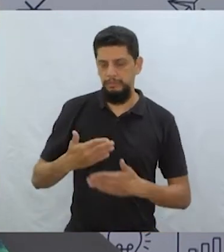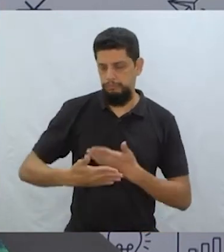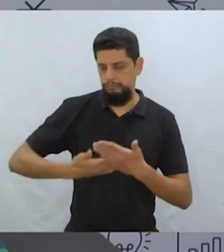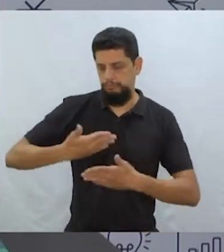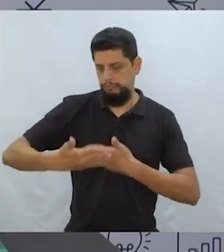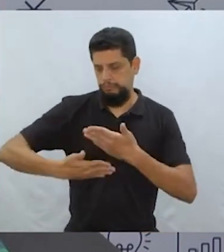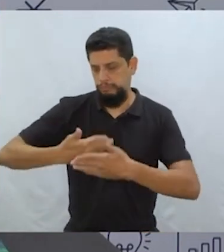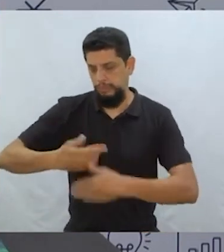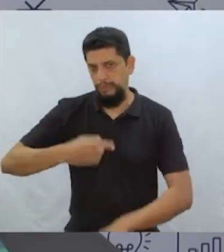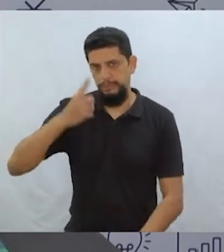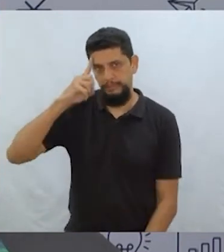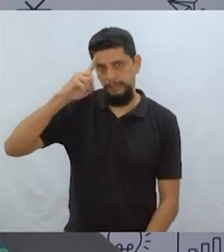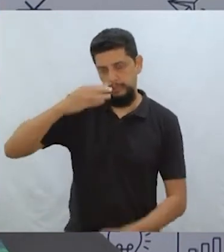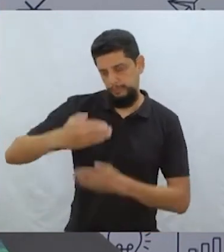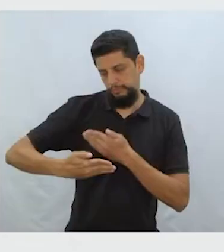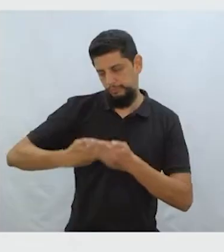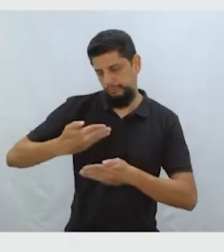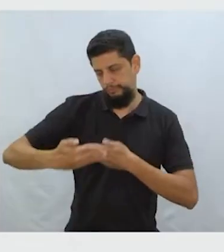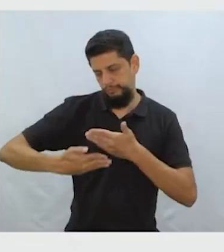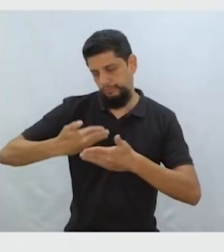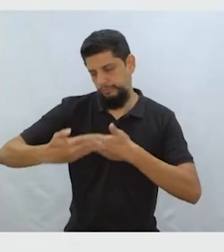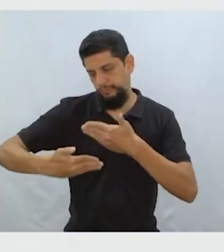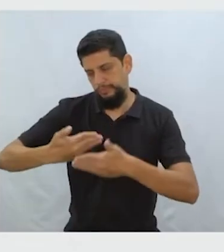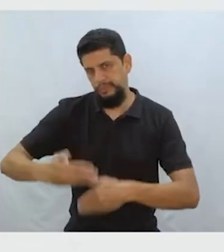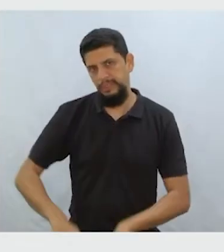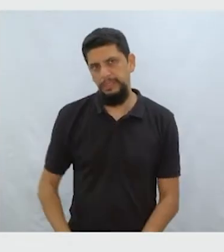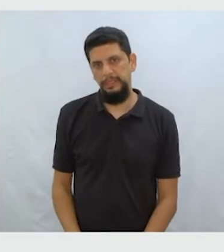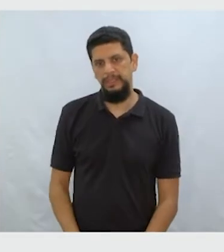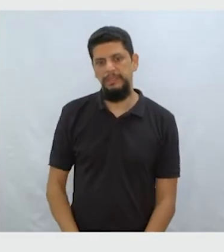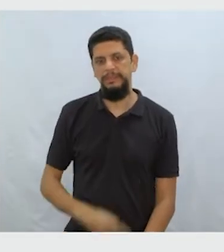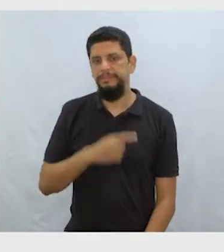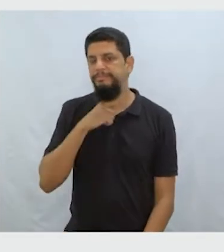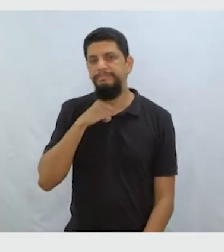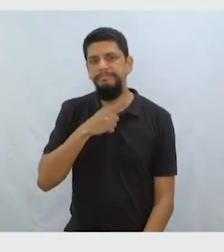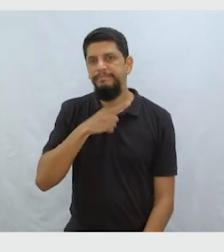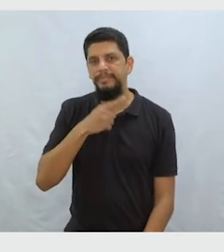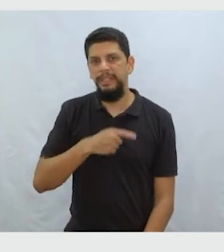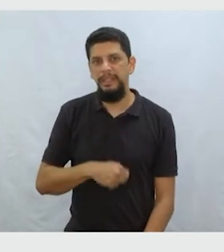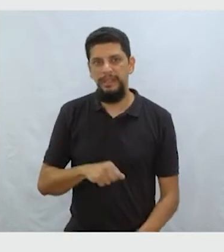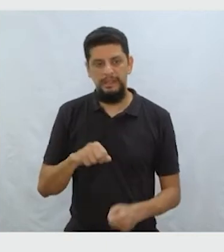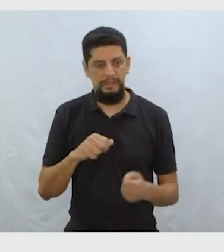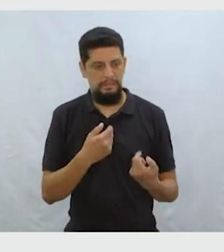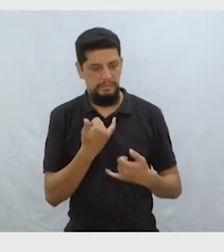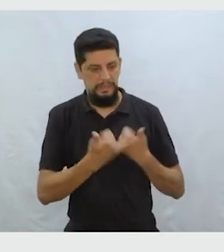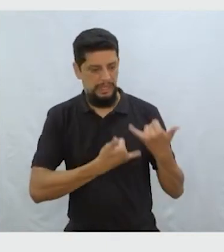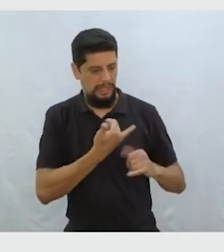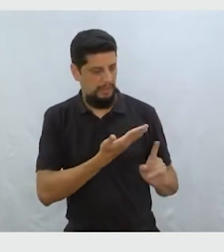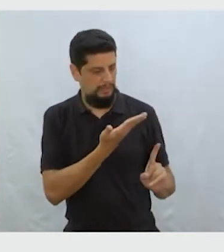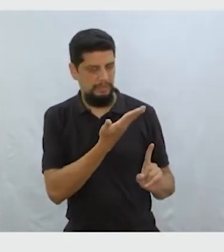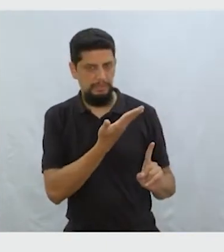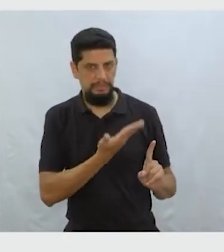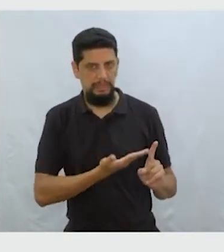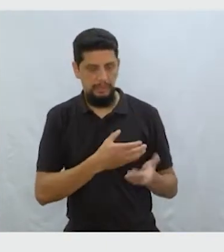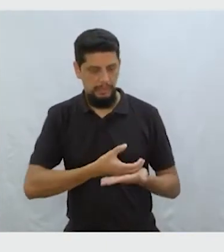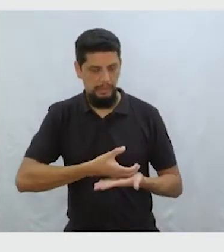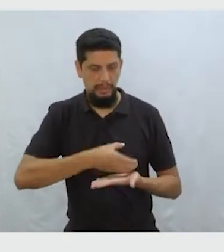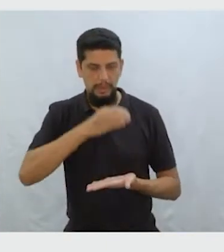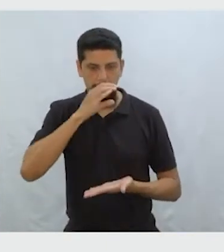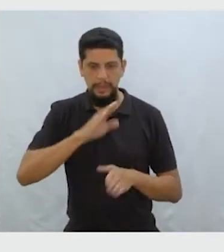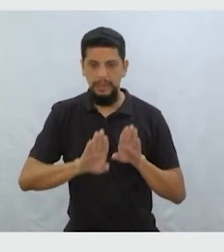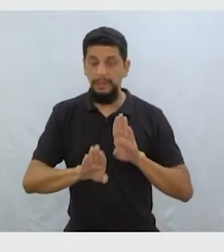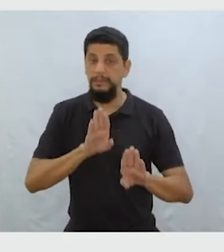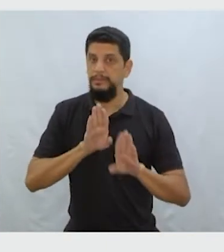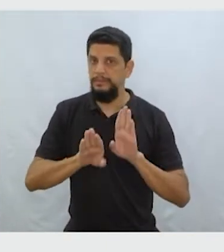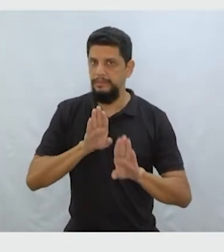passaram-se vários dias vários dias ninguém mais fazia a brincadeira do copo de